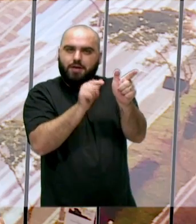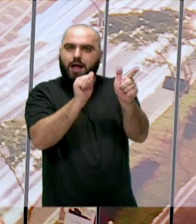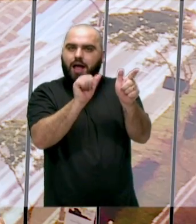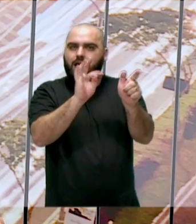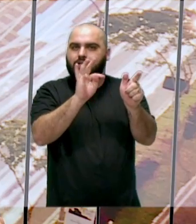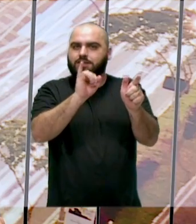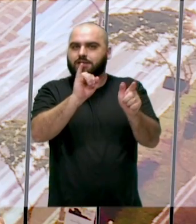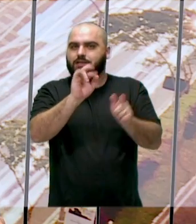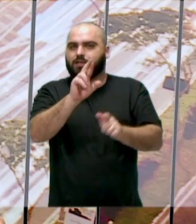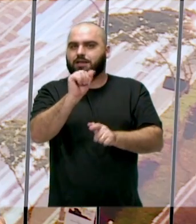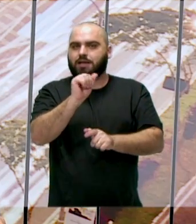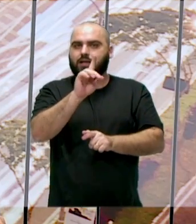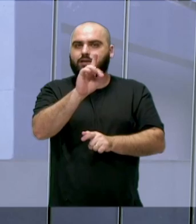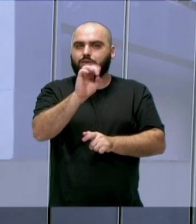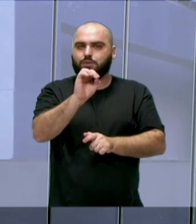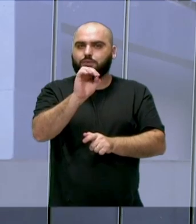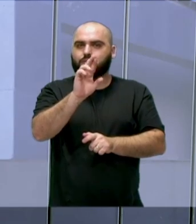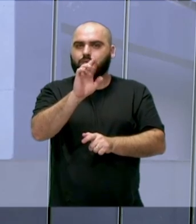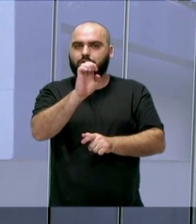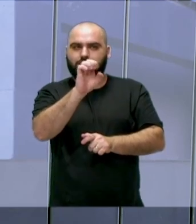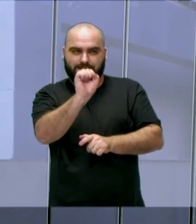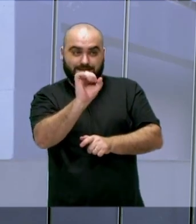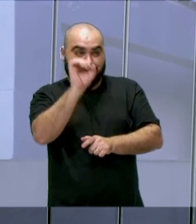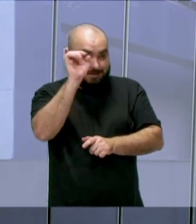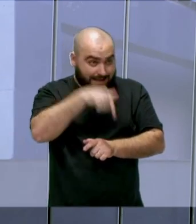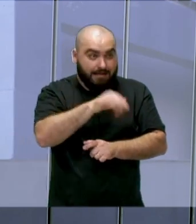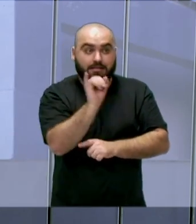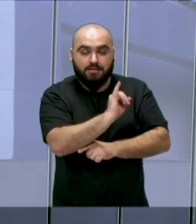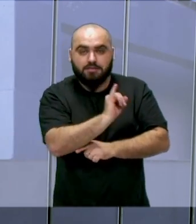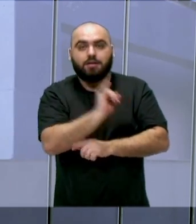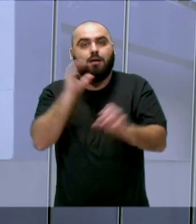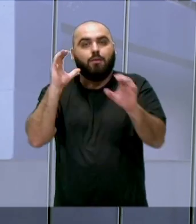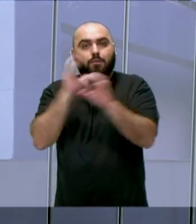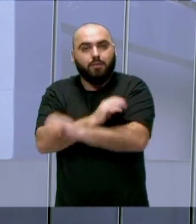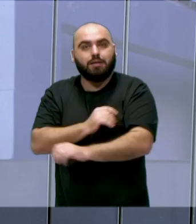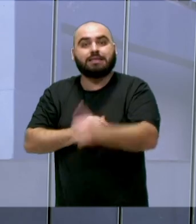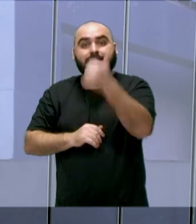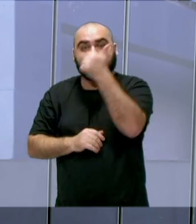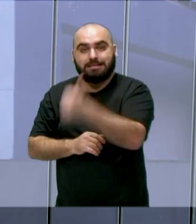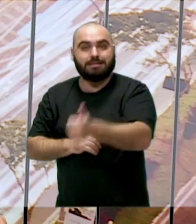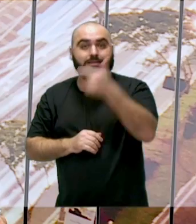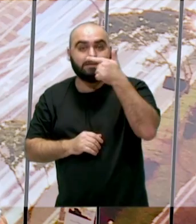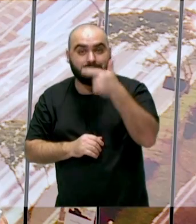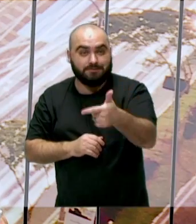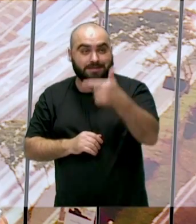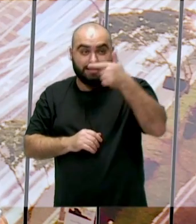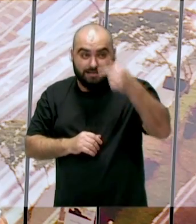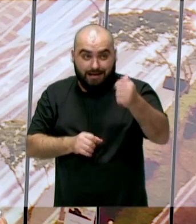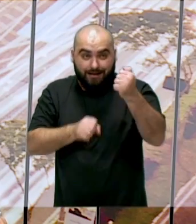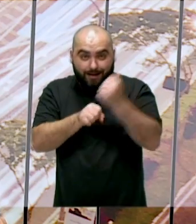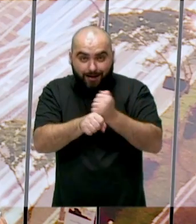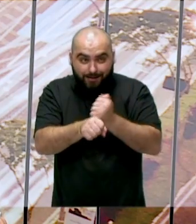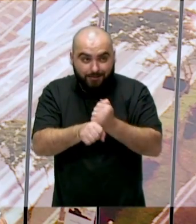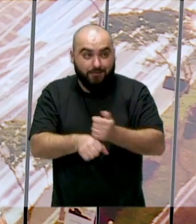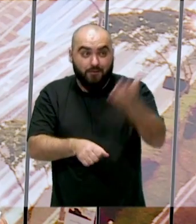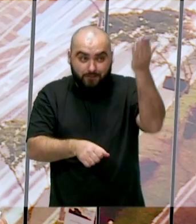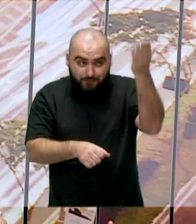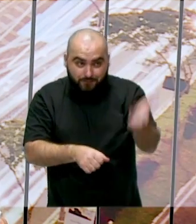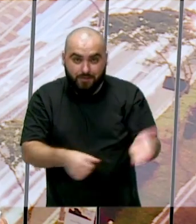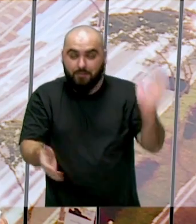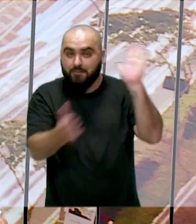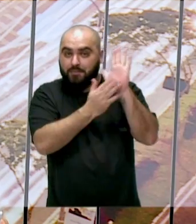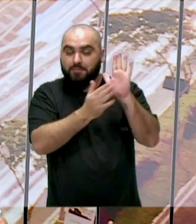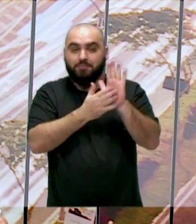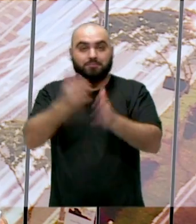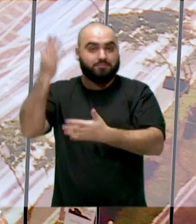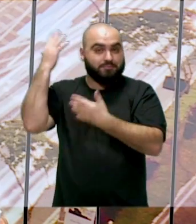Clube de Caça e Tiro Vasconcelos Drummond, completa 127 anos. O senhor propôs uma moção